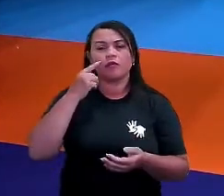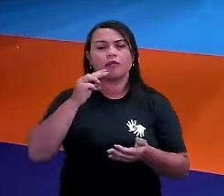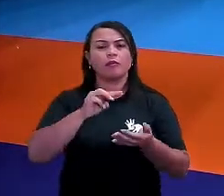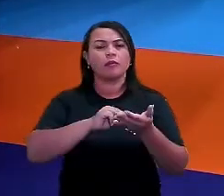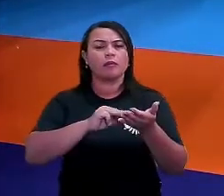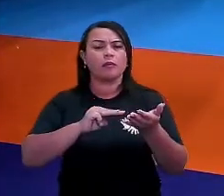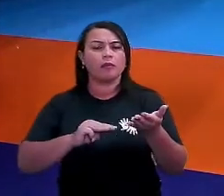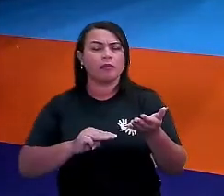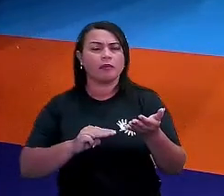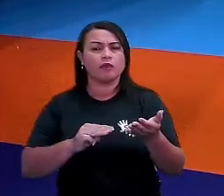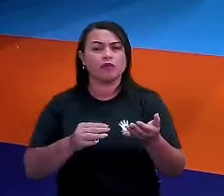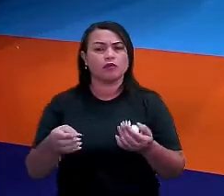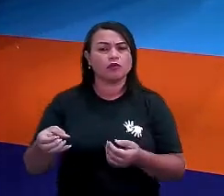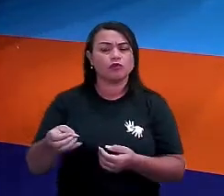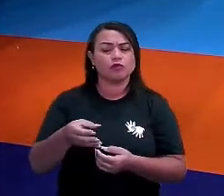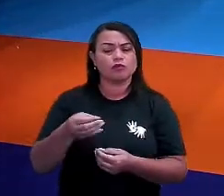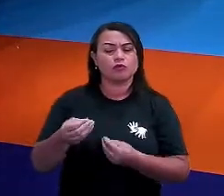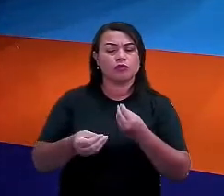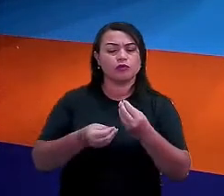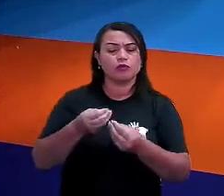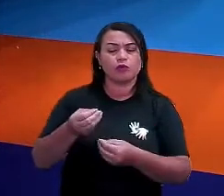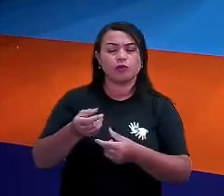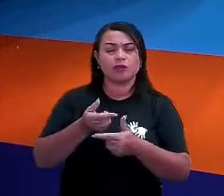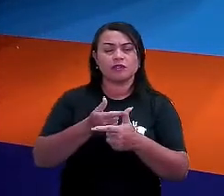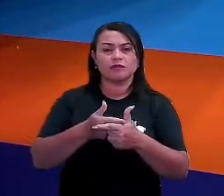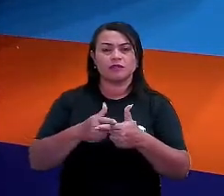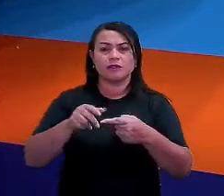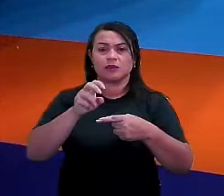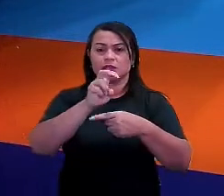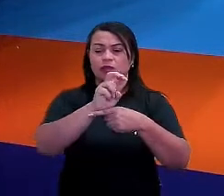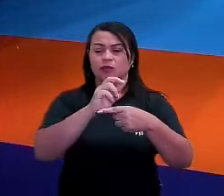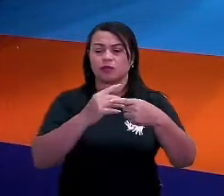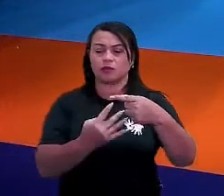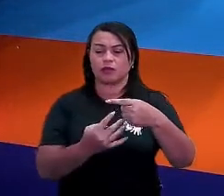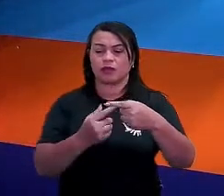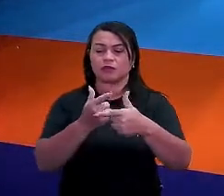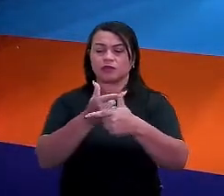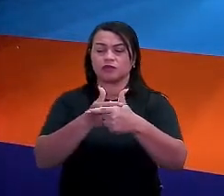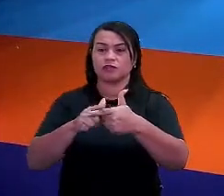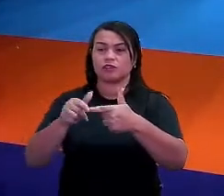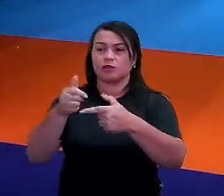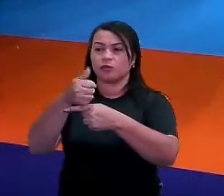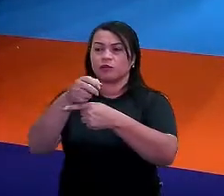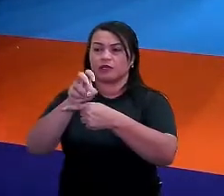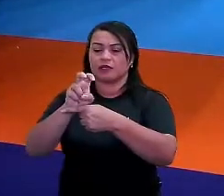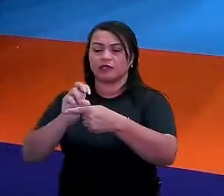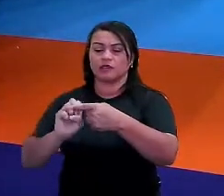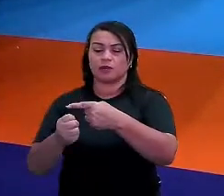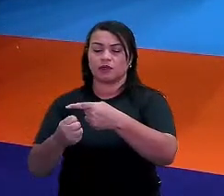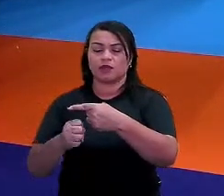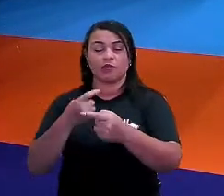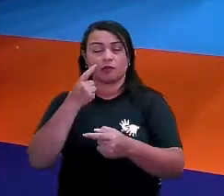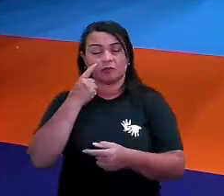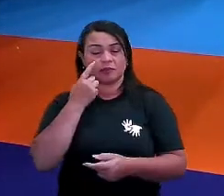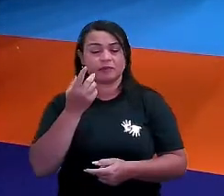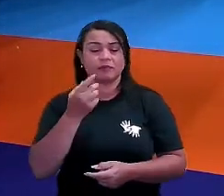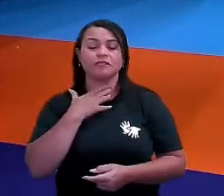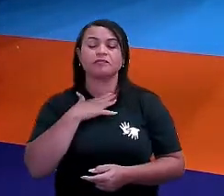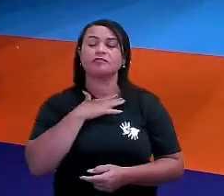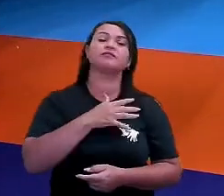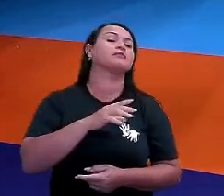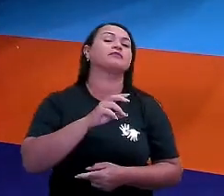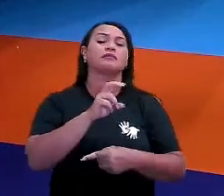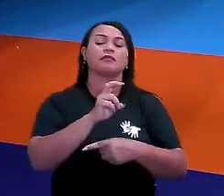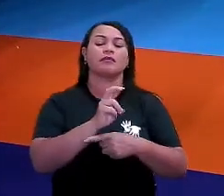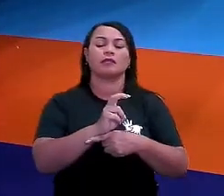para executar a divisão 5/4 dividido por 15/8. Tá? Vamos lá.